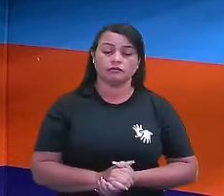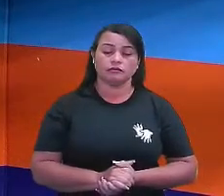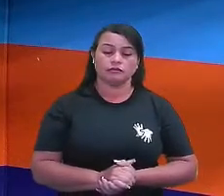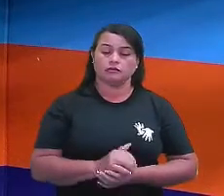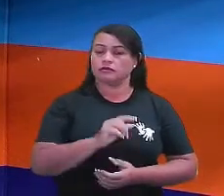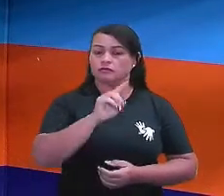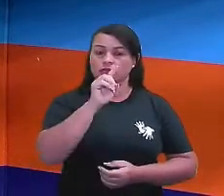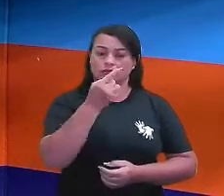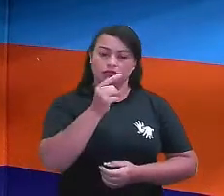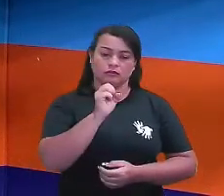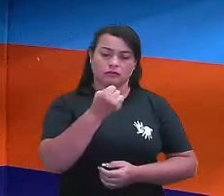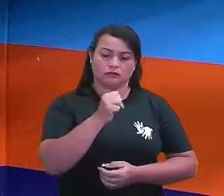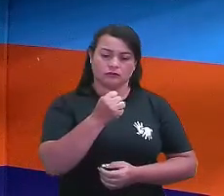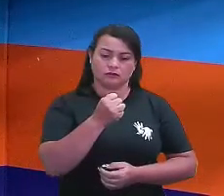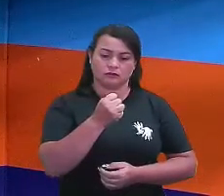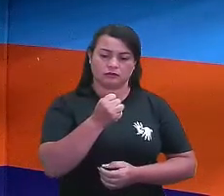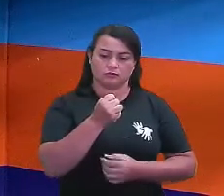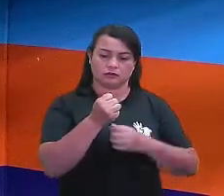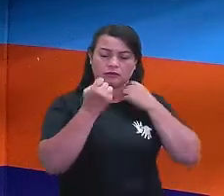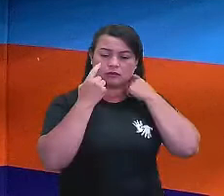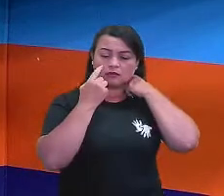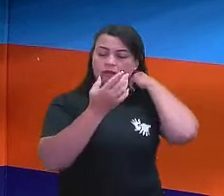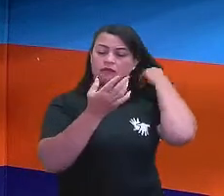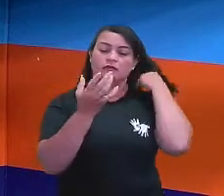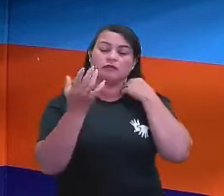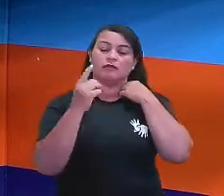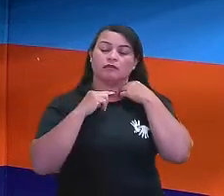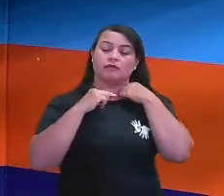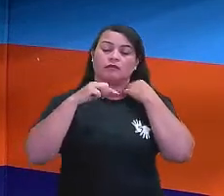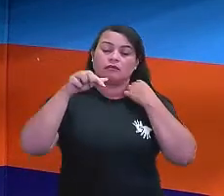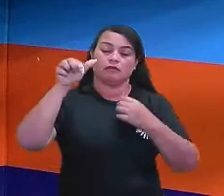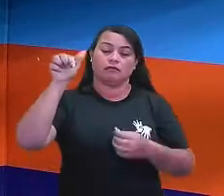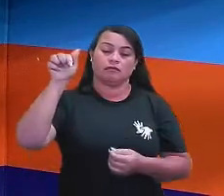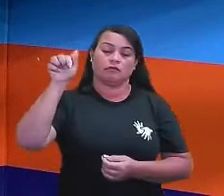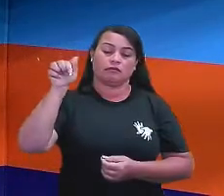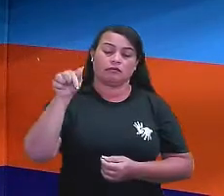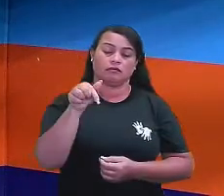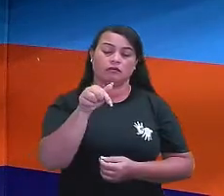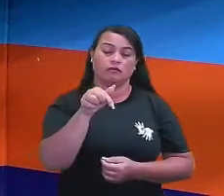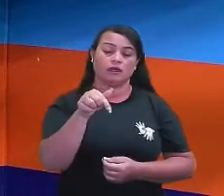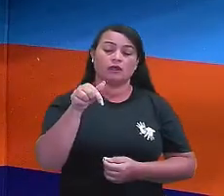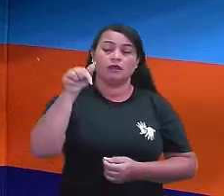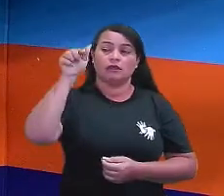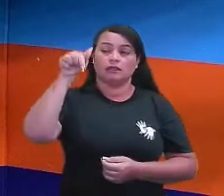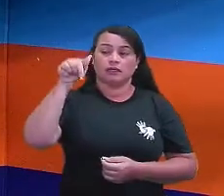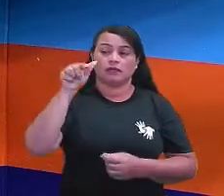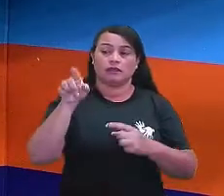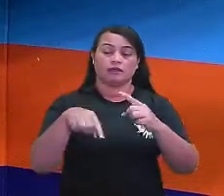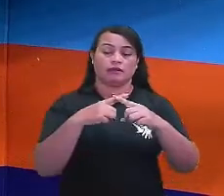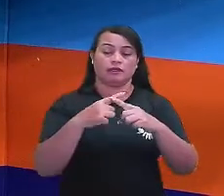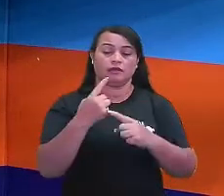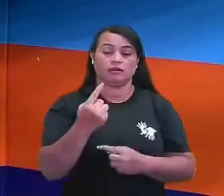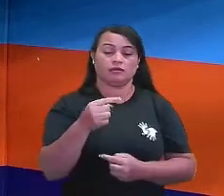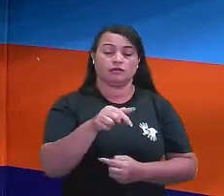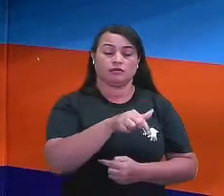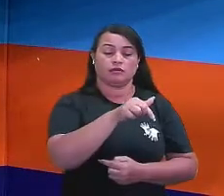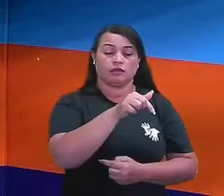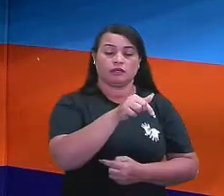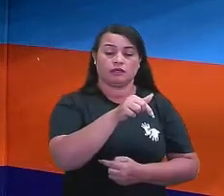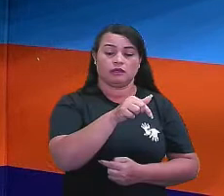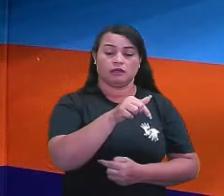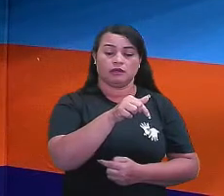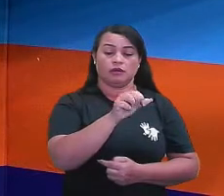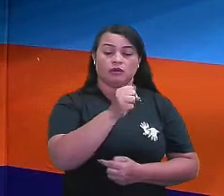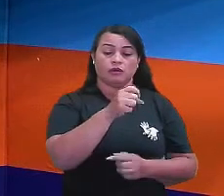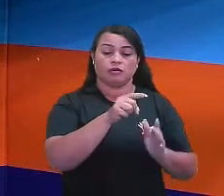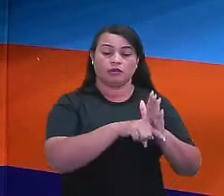tracinho do 8. E aí já vejo aqui, ó, que tem um 7. 7 vezes 1, 7. 8 menos